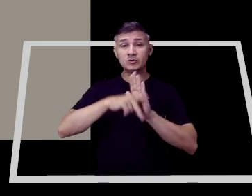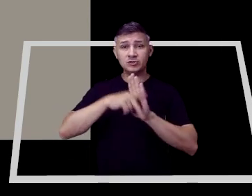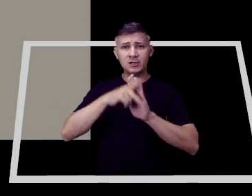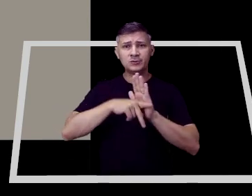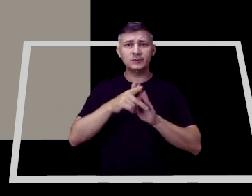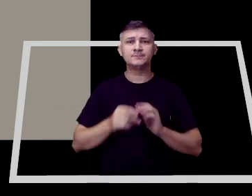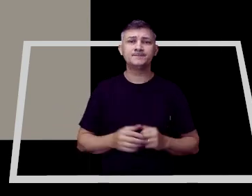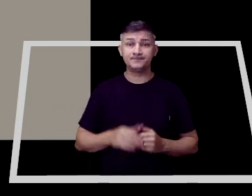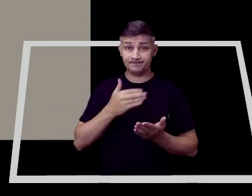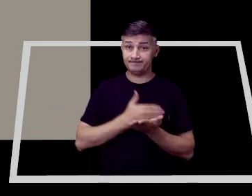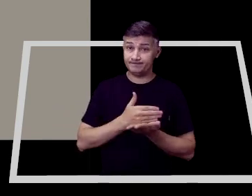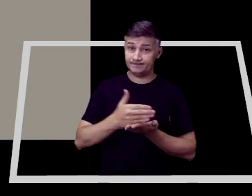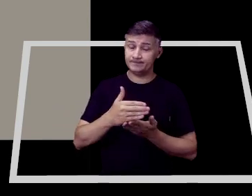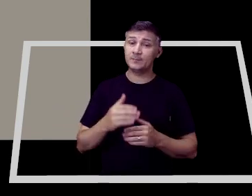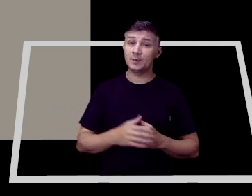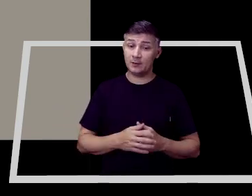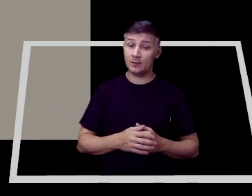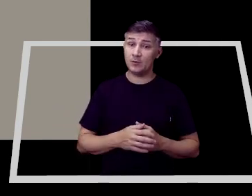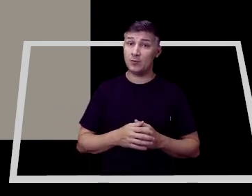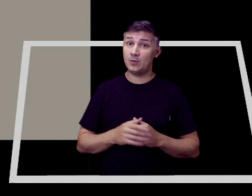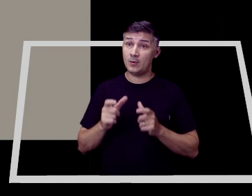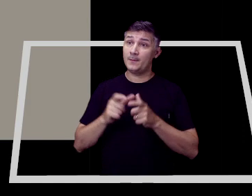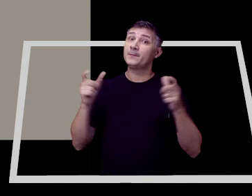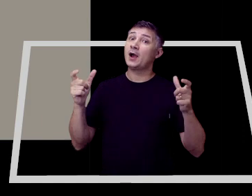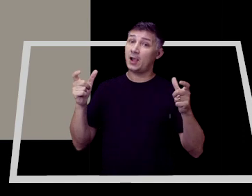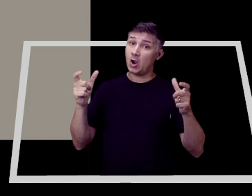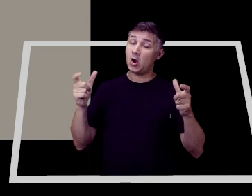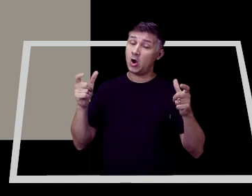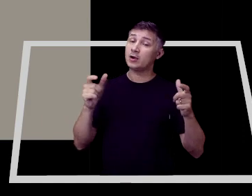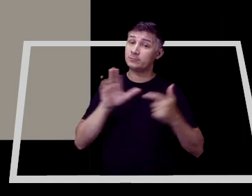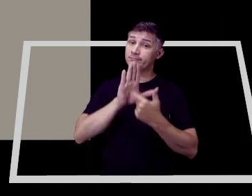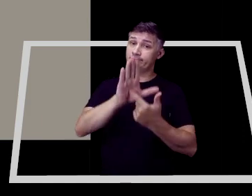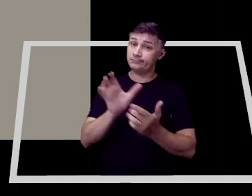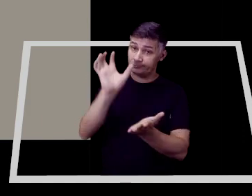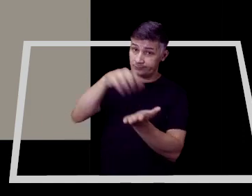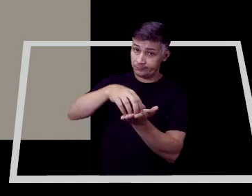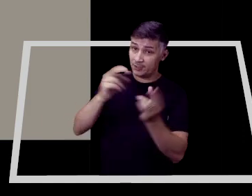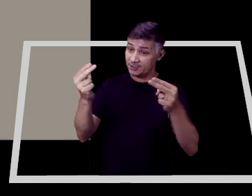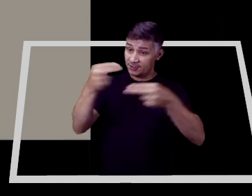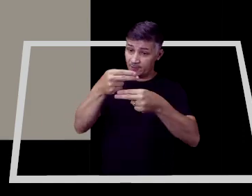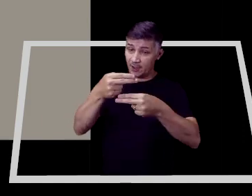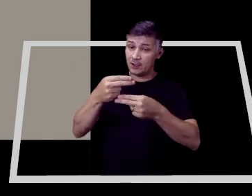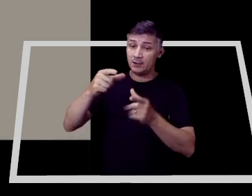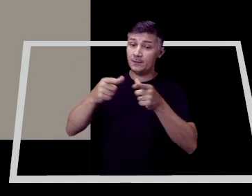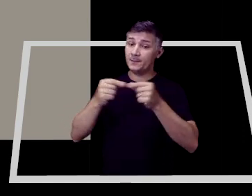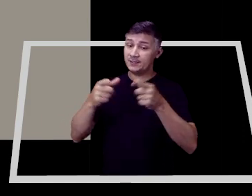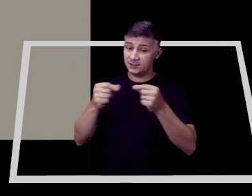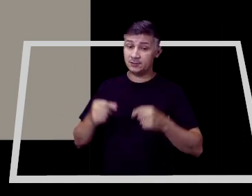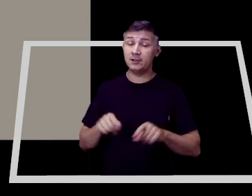projetos a partir, enfim, do maior deles construído, que é a sede do SEBRAE em